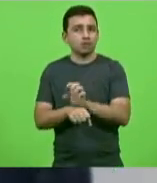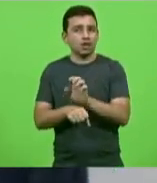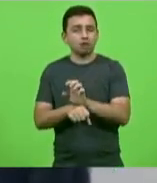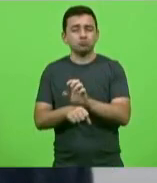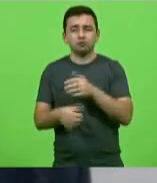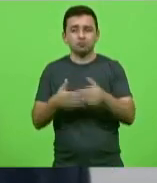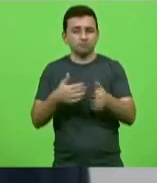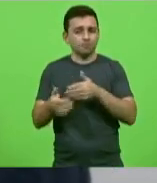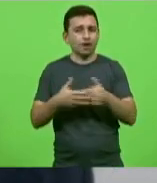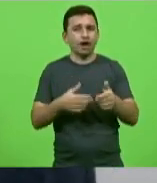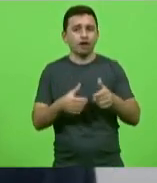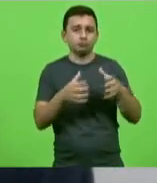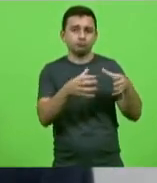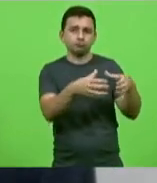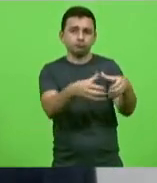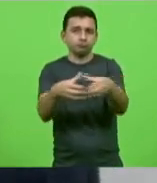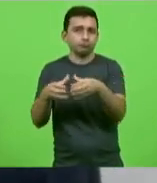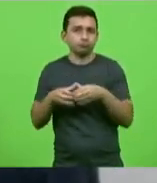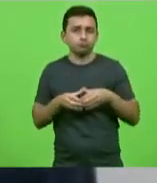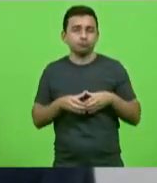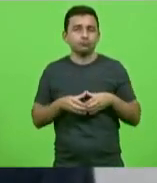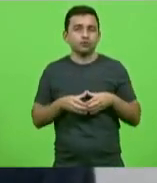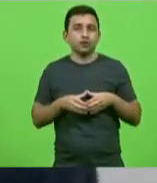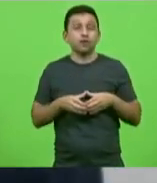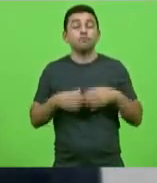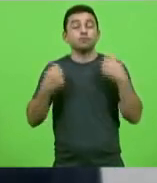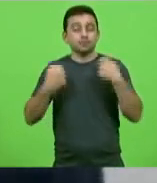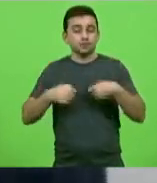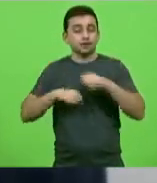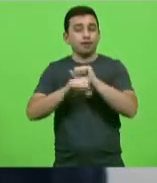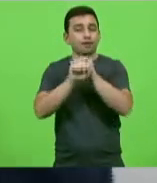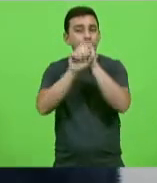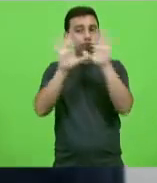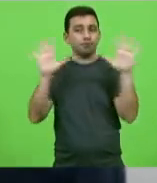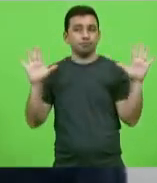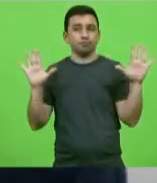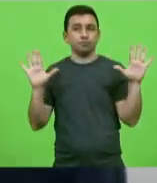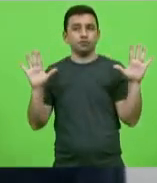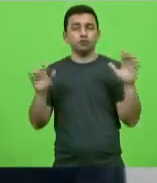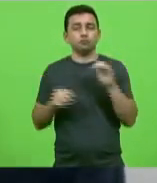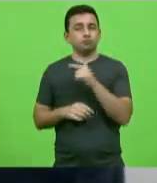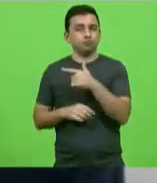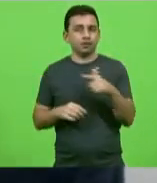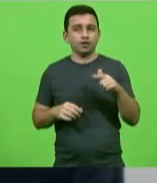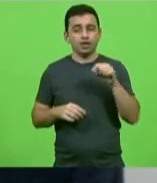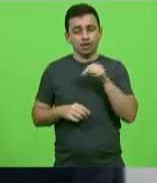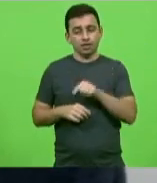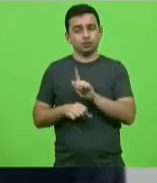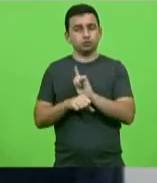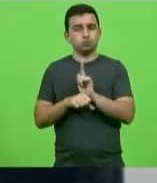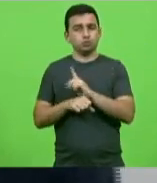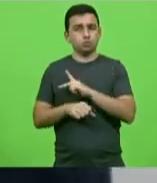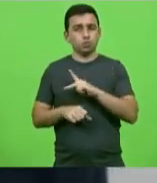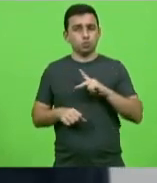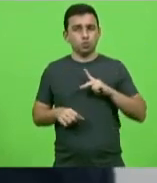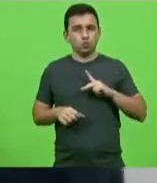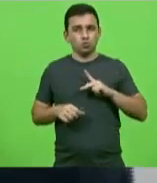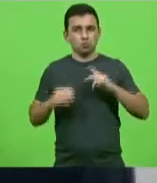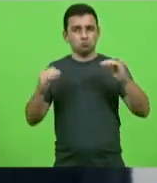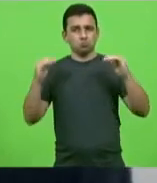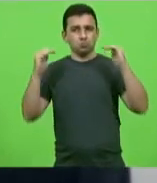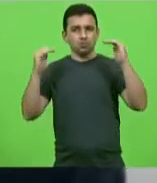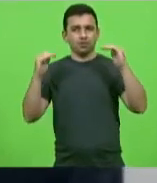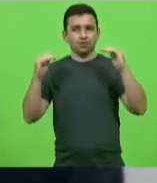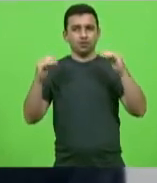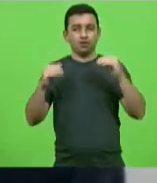frentes. Por oportuno, é bom que fique claro que não há como gestor público dessa envergadura